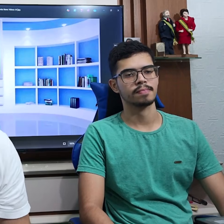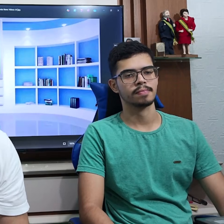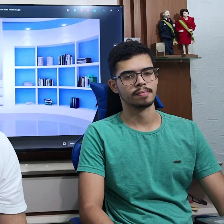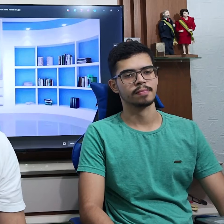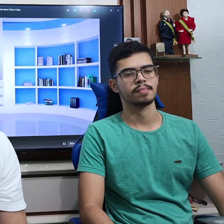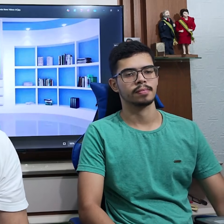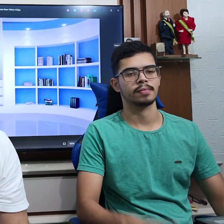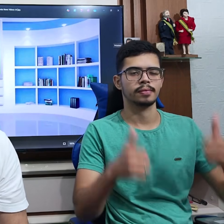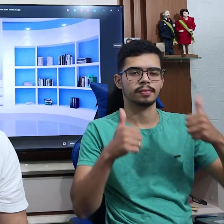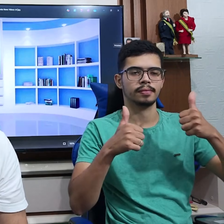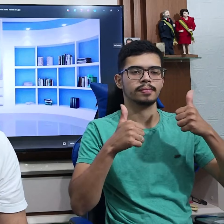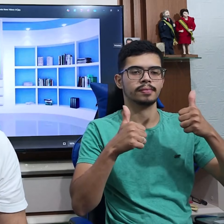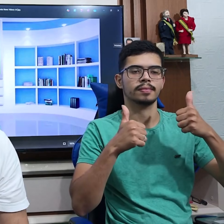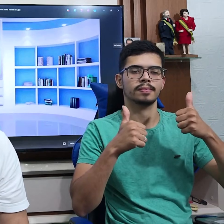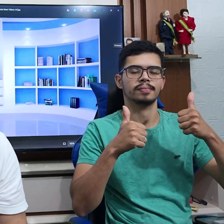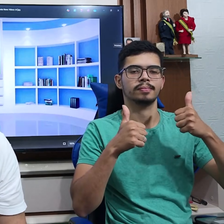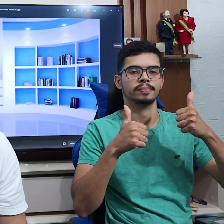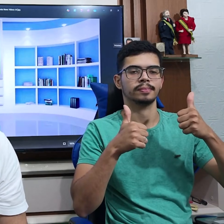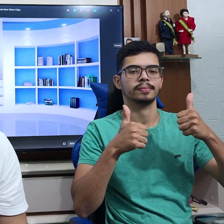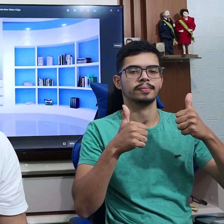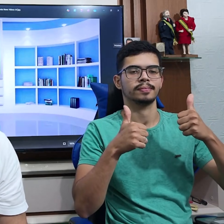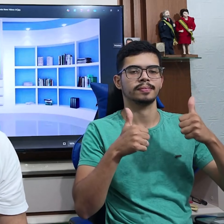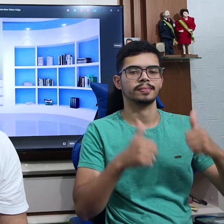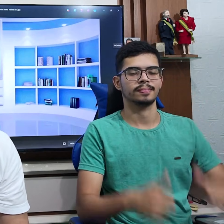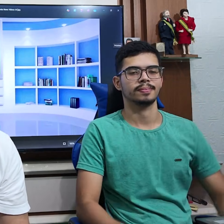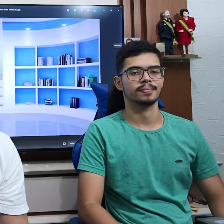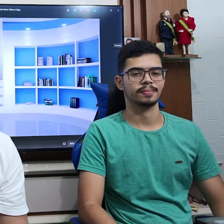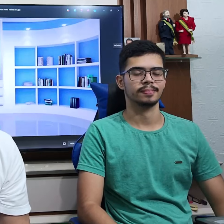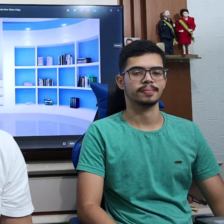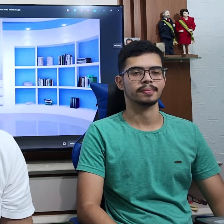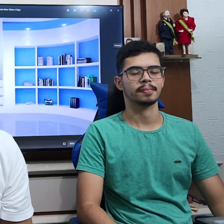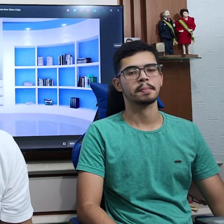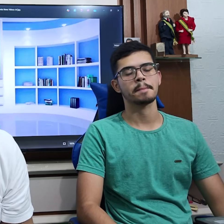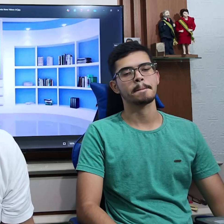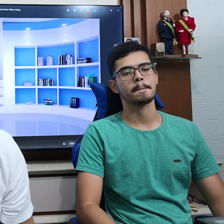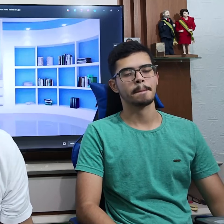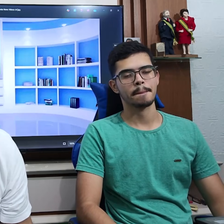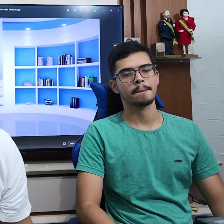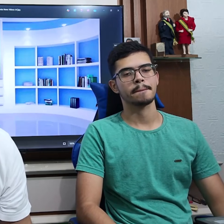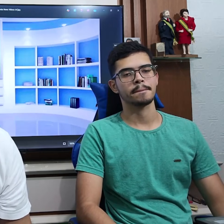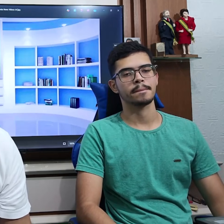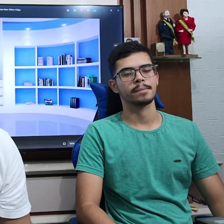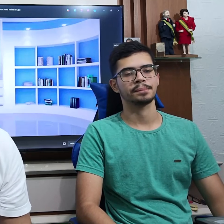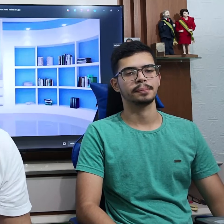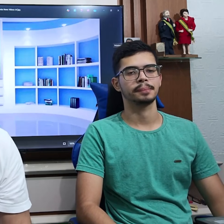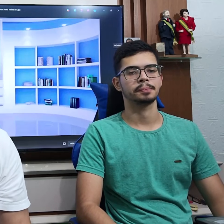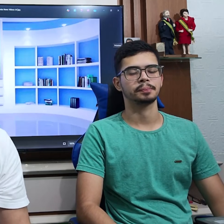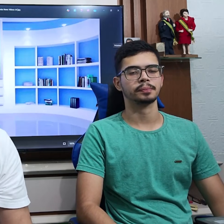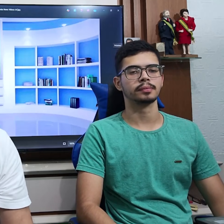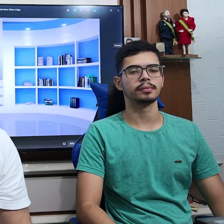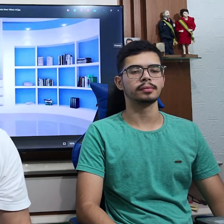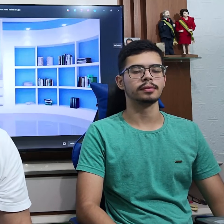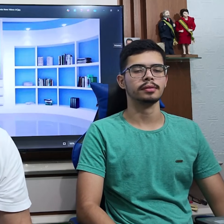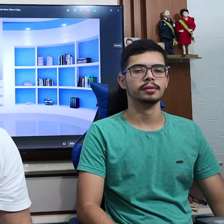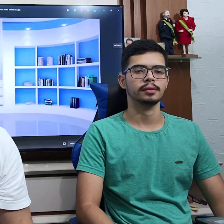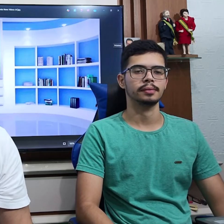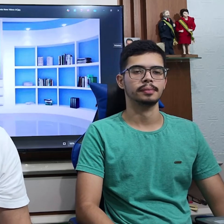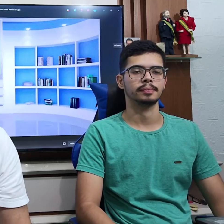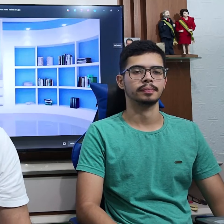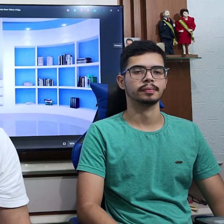falou. Gostou dessa informação? Mete o dedo no like, deixa seu comentário e passa adiante. Voltamos a qualquer